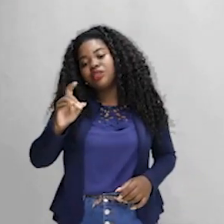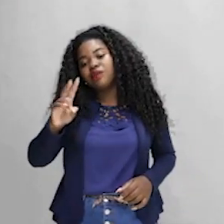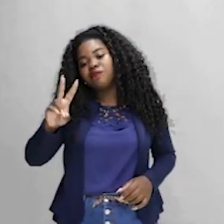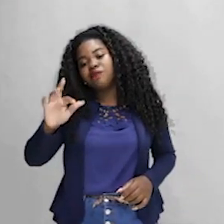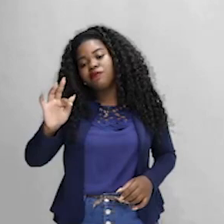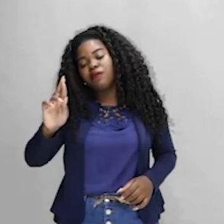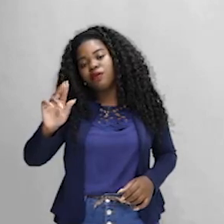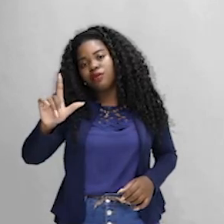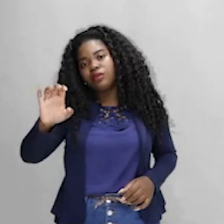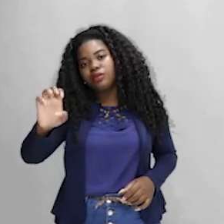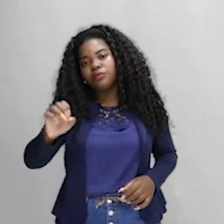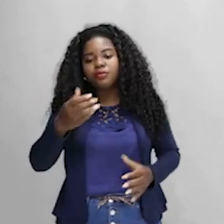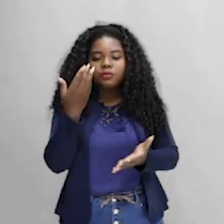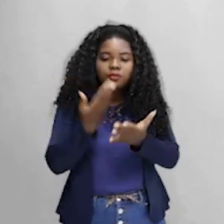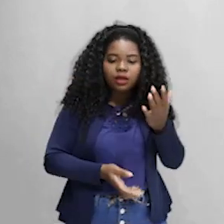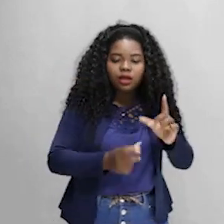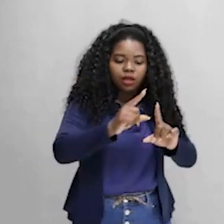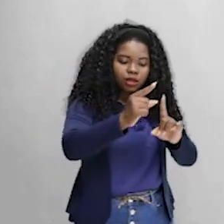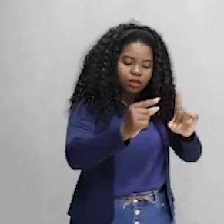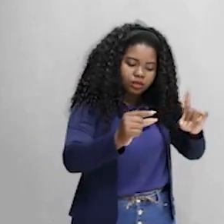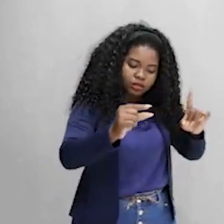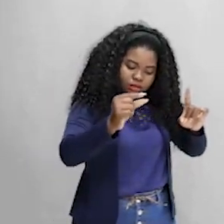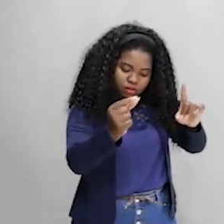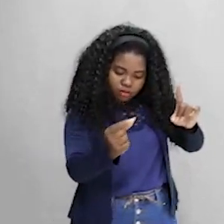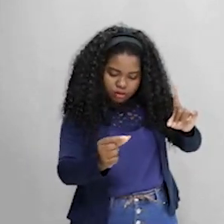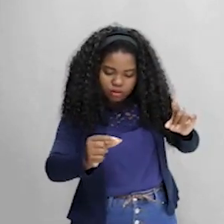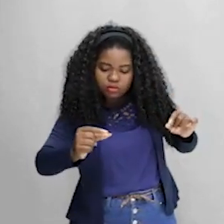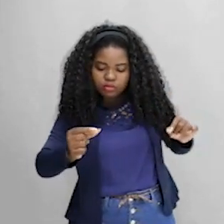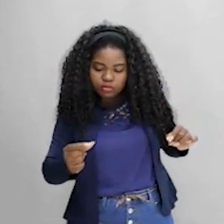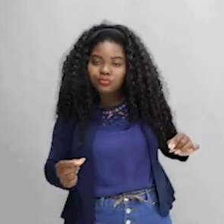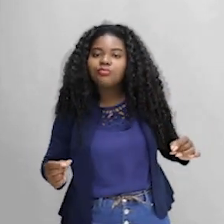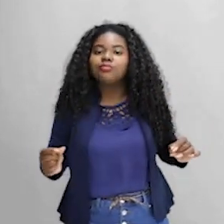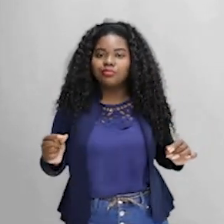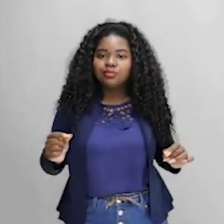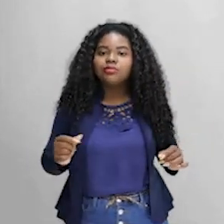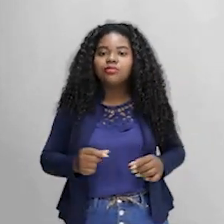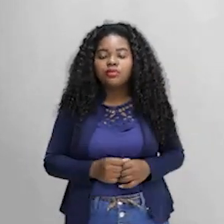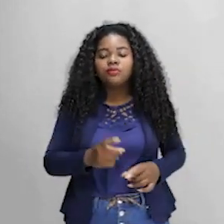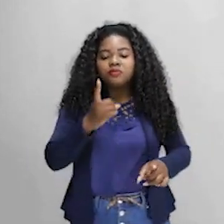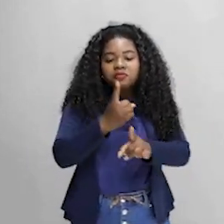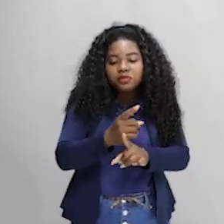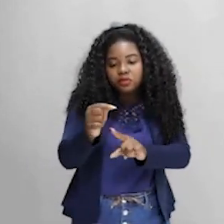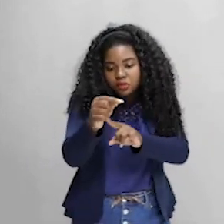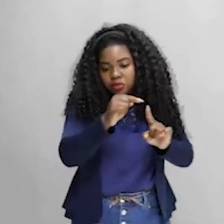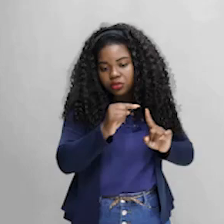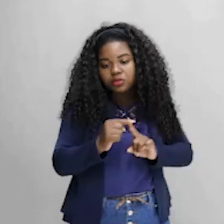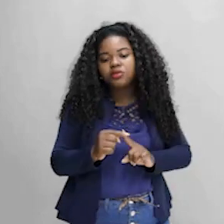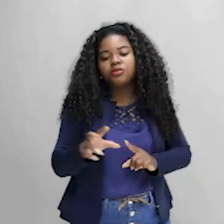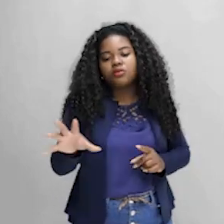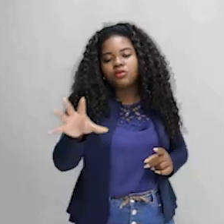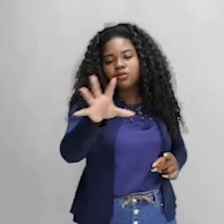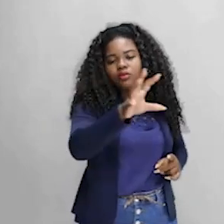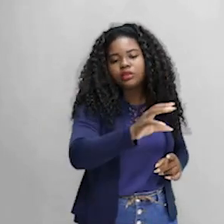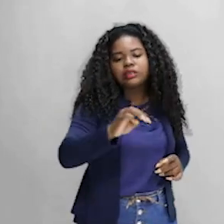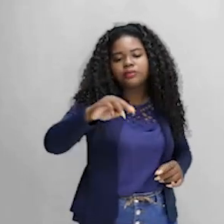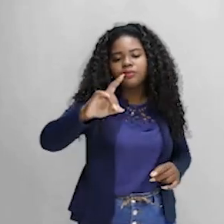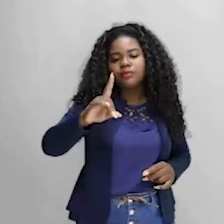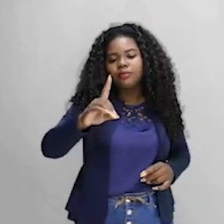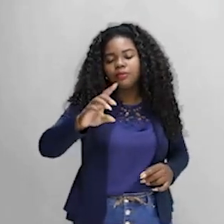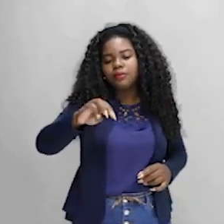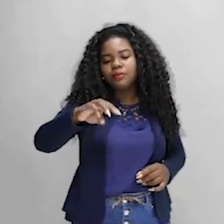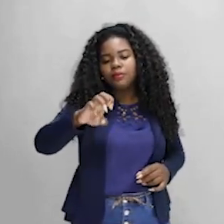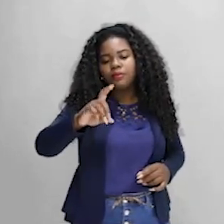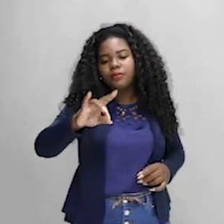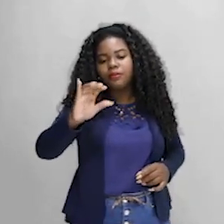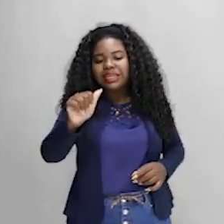suas folhas. É um meio de adaptação. A gente vai encontrar esse tipo de vegetação principalmente nas regiões de média latitude,